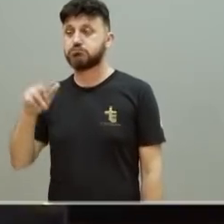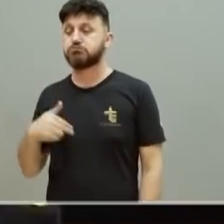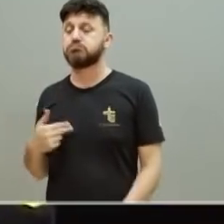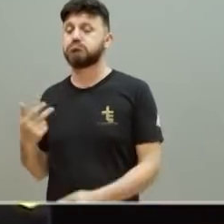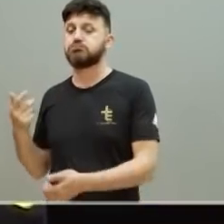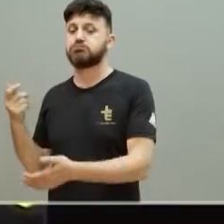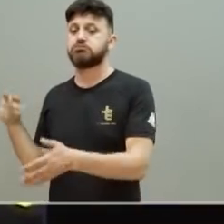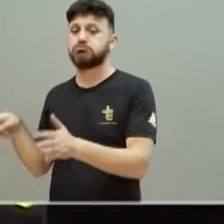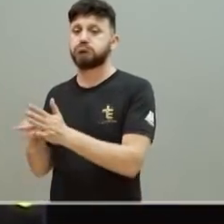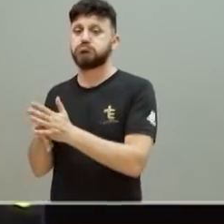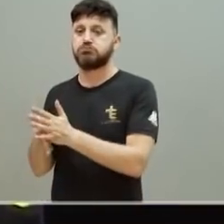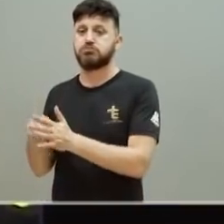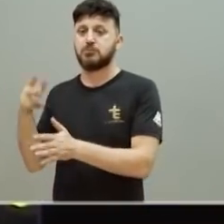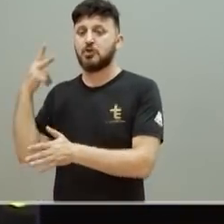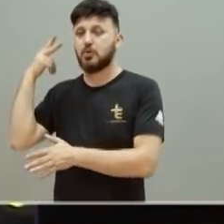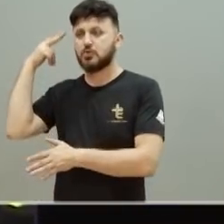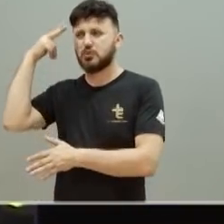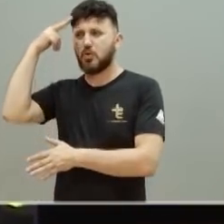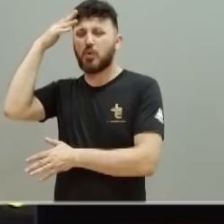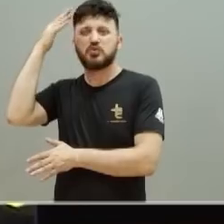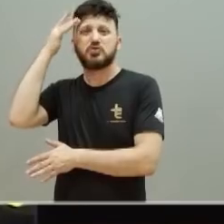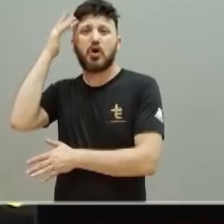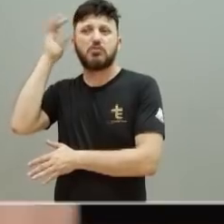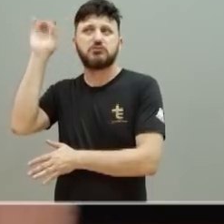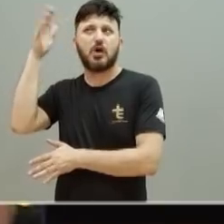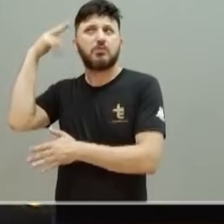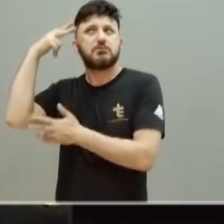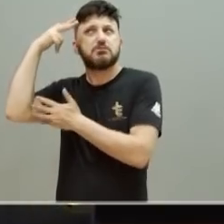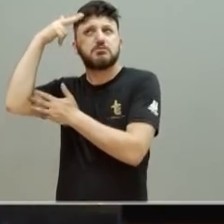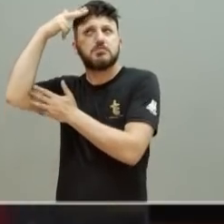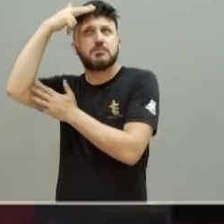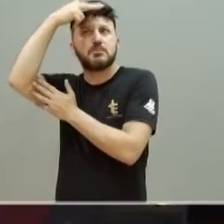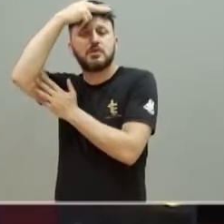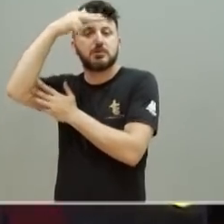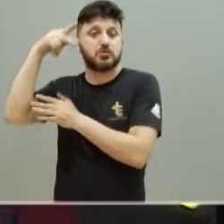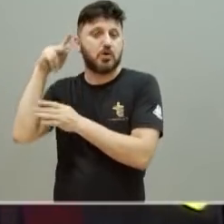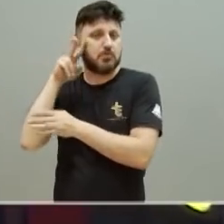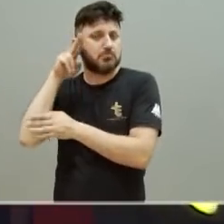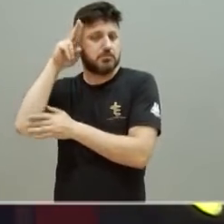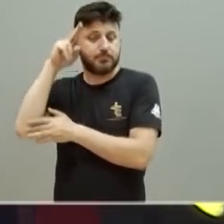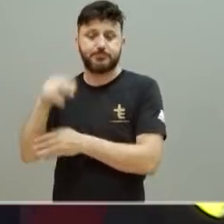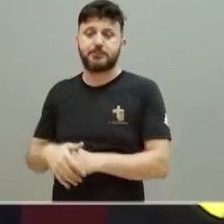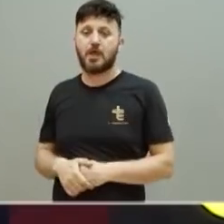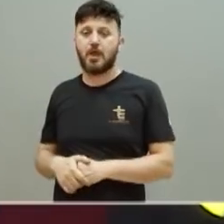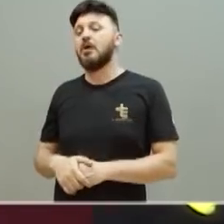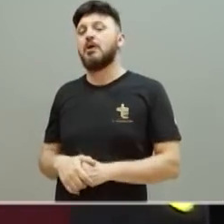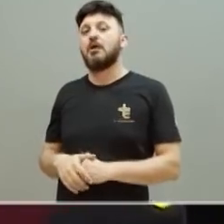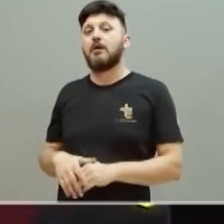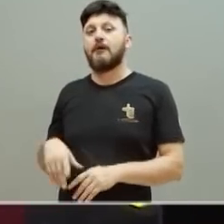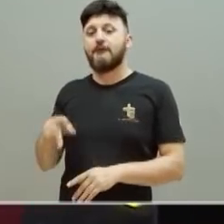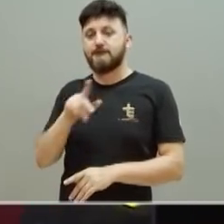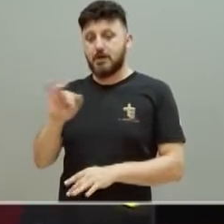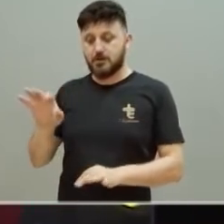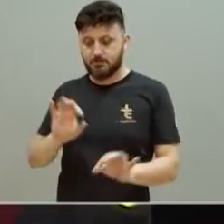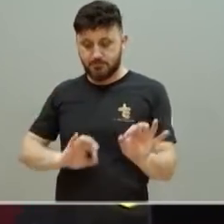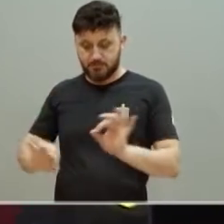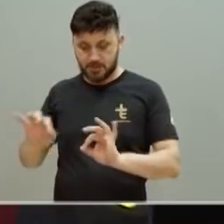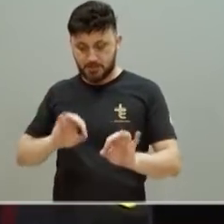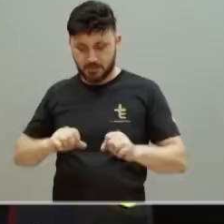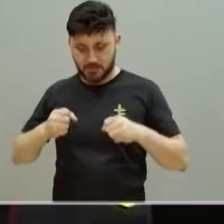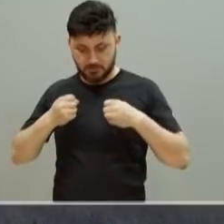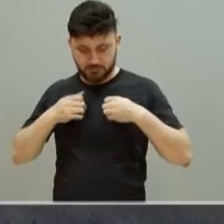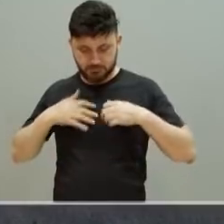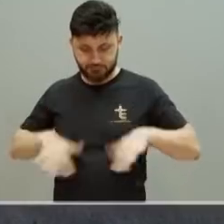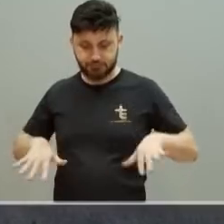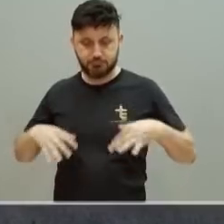Ela entra para um lugar para que só opera cérebro, neurocirurgia. Ela vai para se paramentar, aliás, para desparamentar, né?